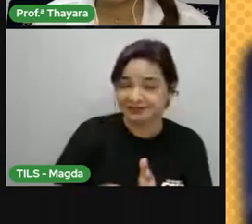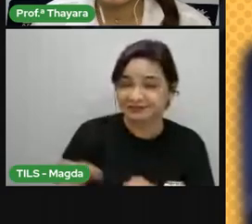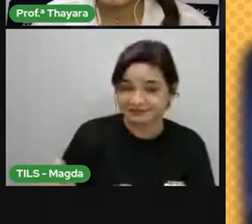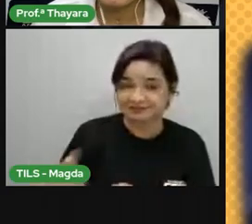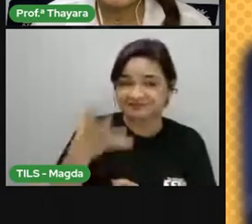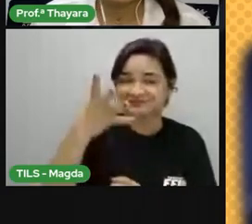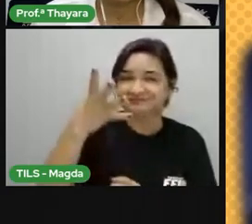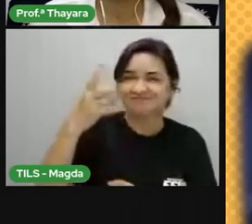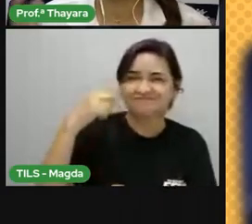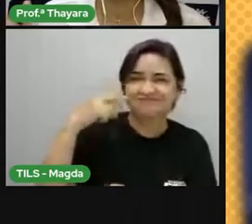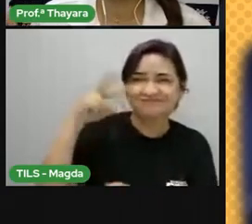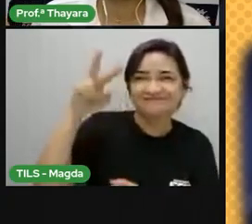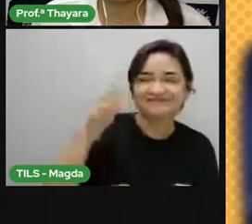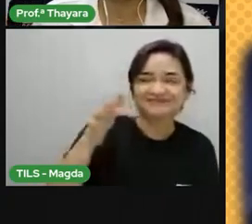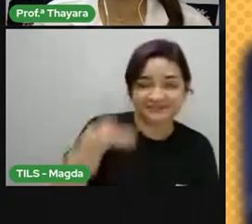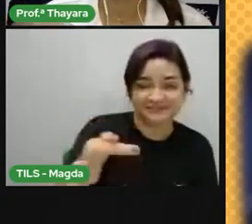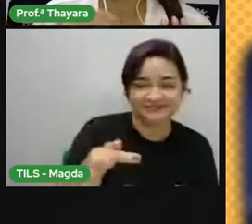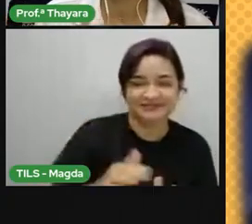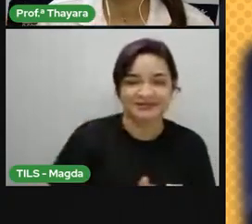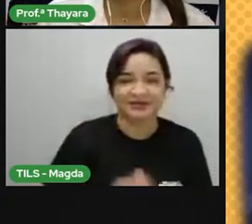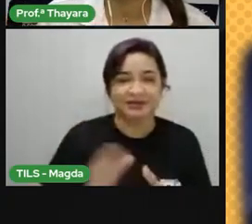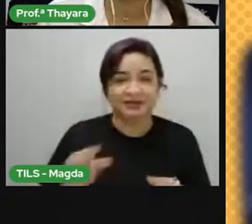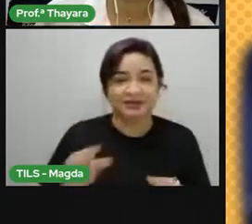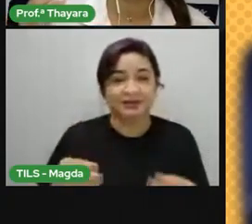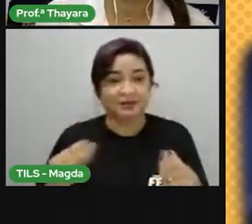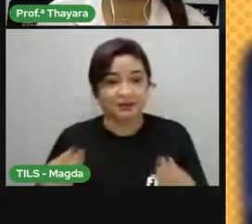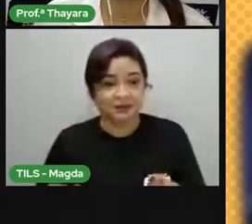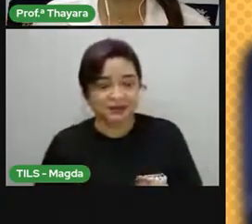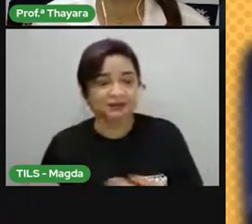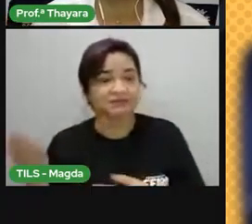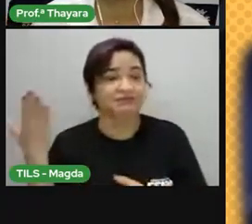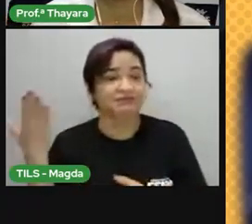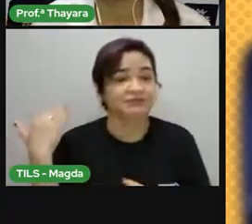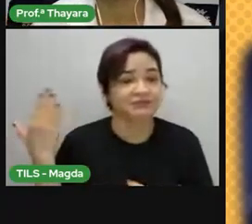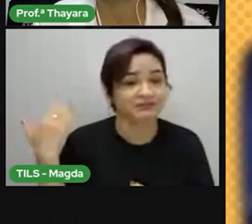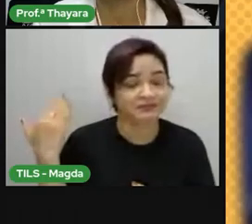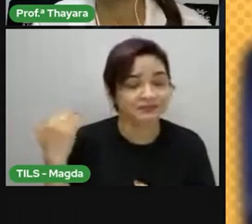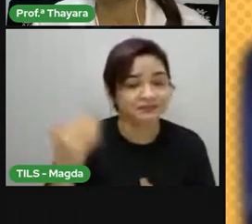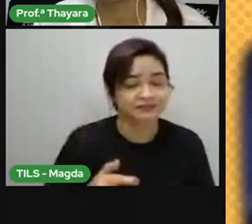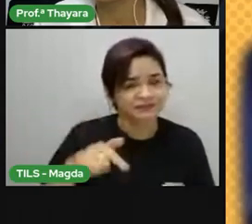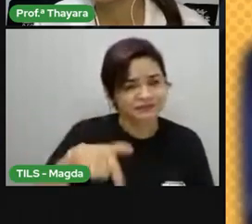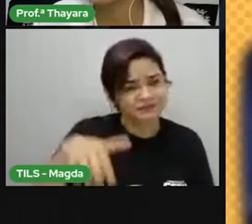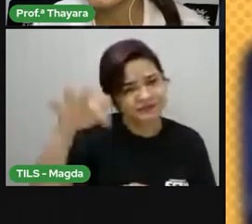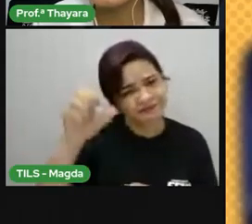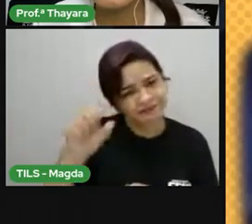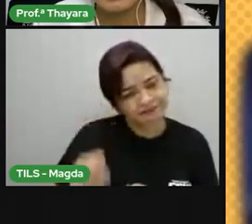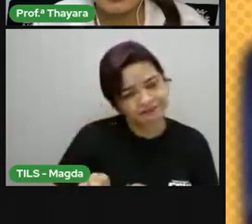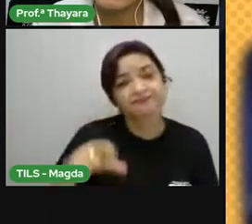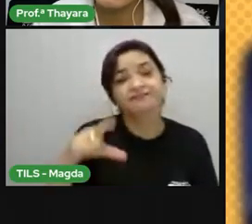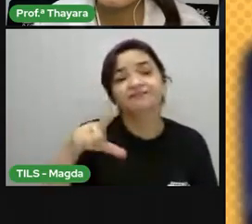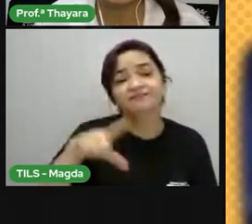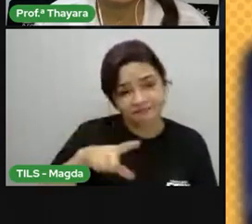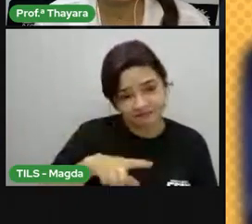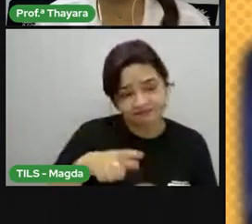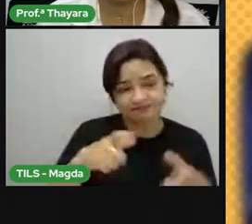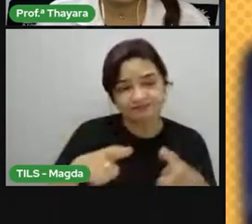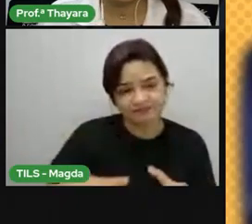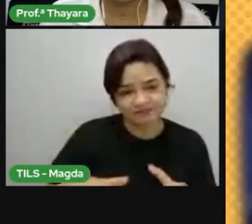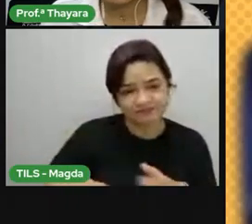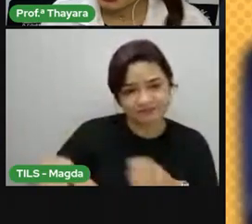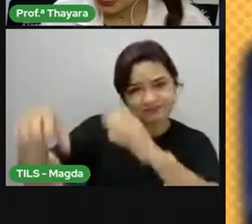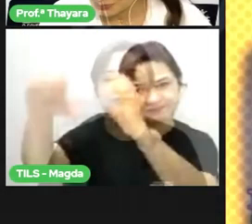no futuro, né? E como a gente já viu na aula anterior, aqui em Feira de Santana a gente tem o Observatório Antares, que é referência para o